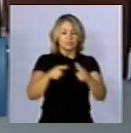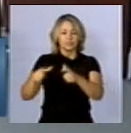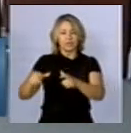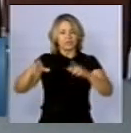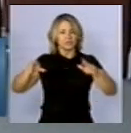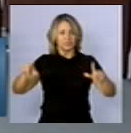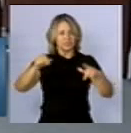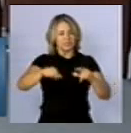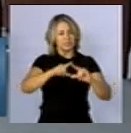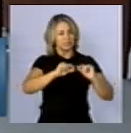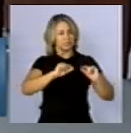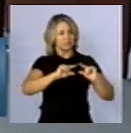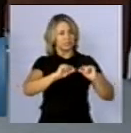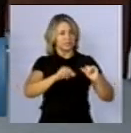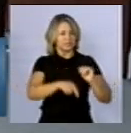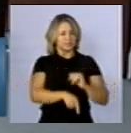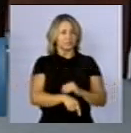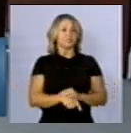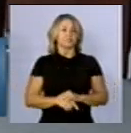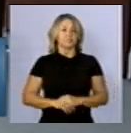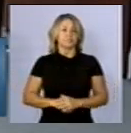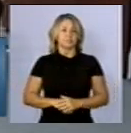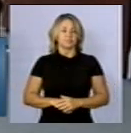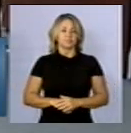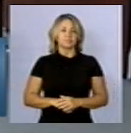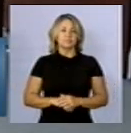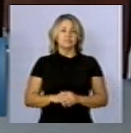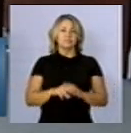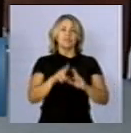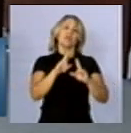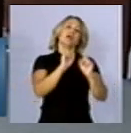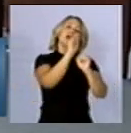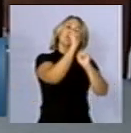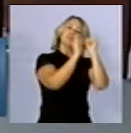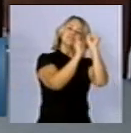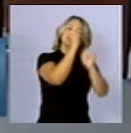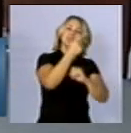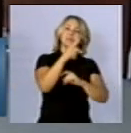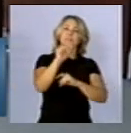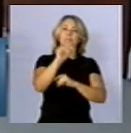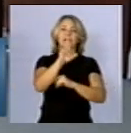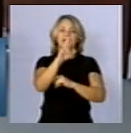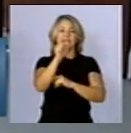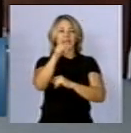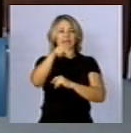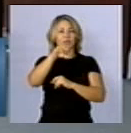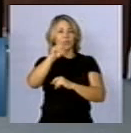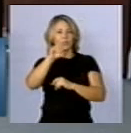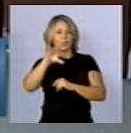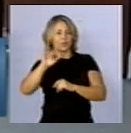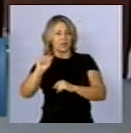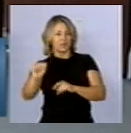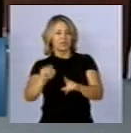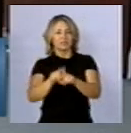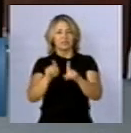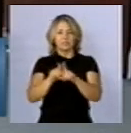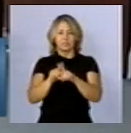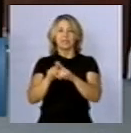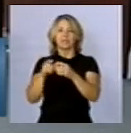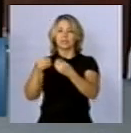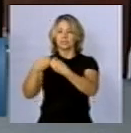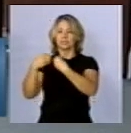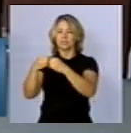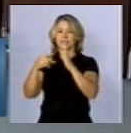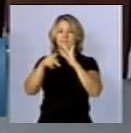aqui de Brasília a usina de Paranoá e a subestação do Shopping Pátio